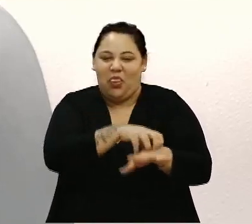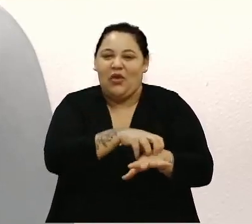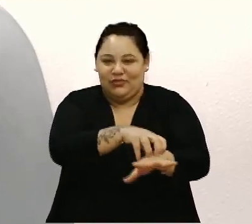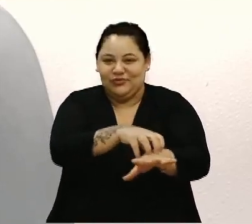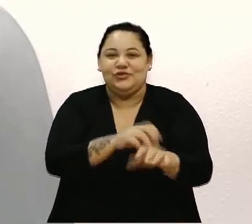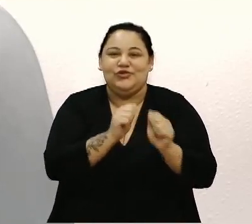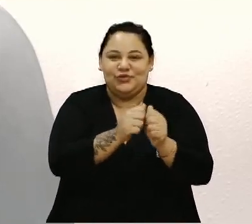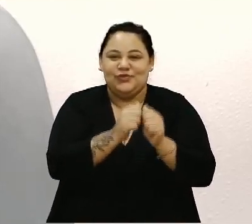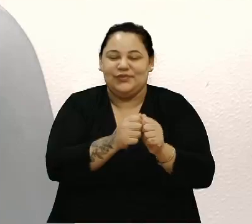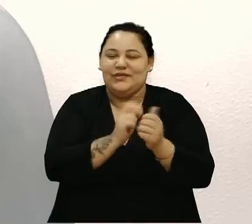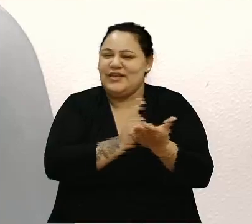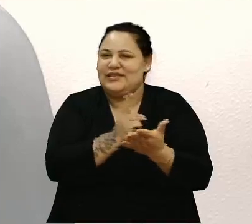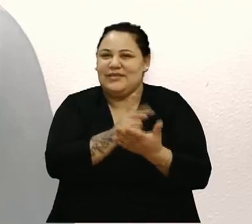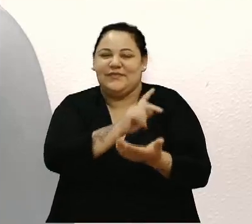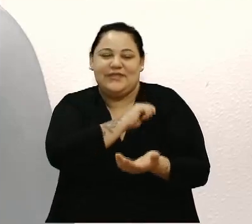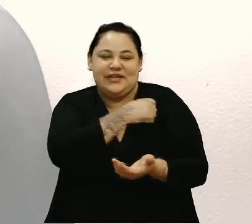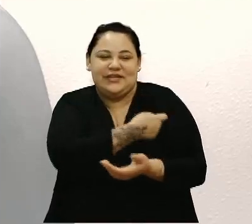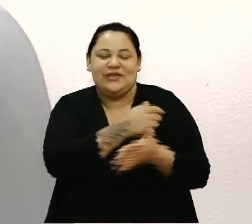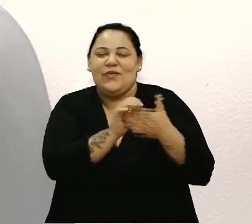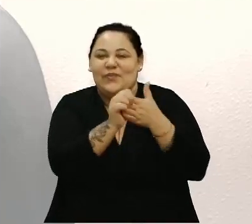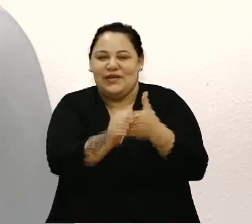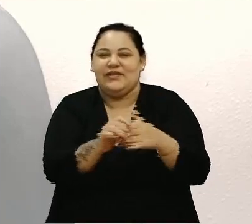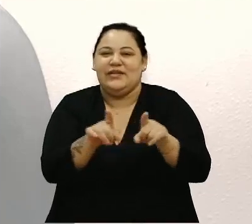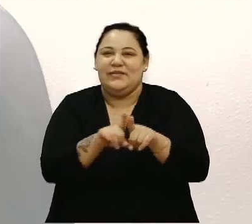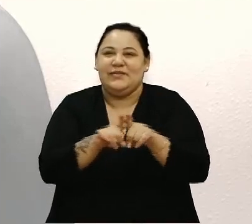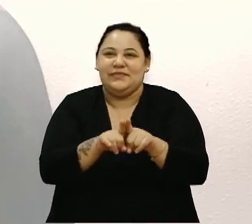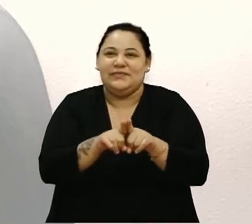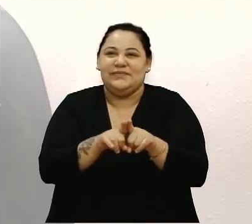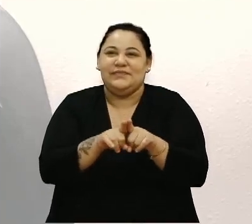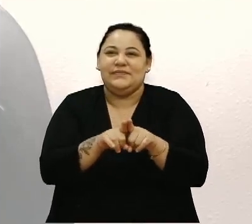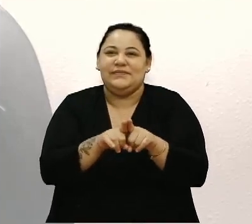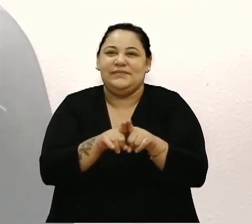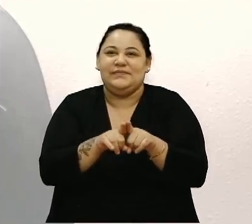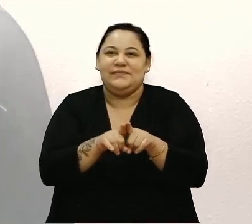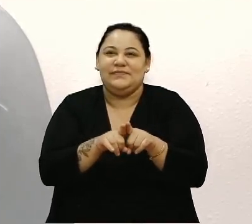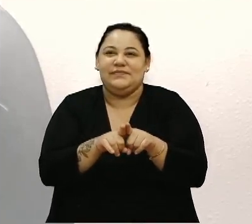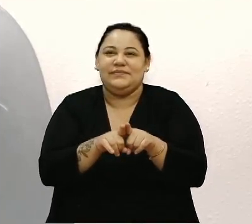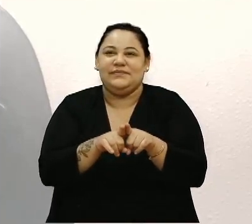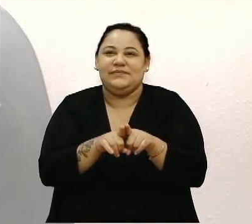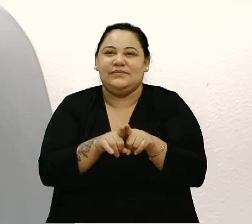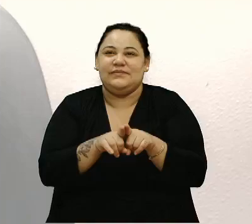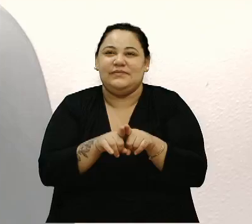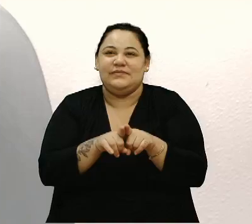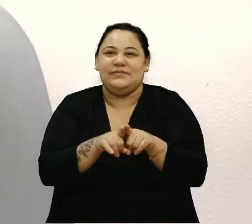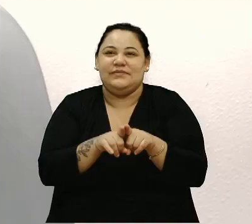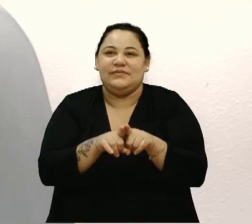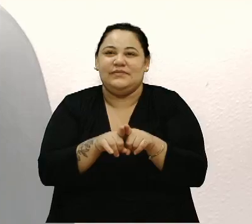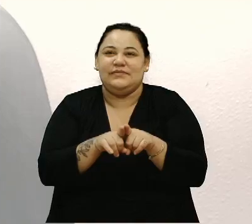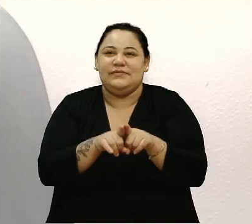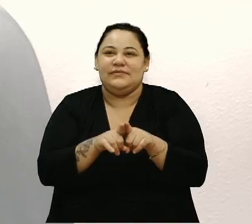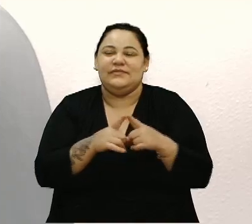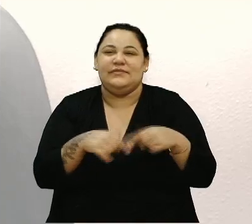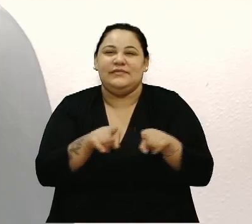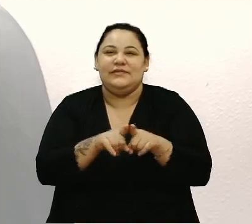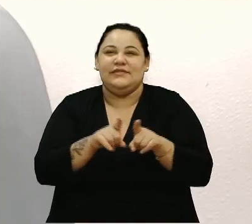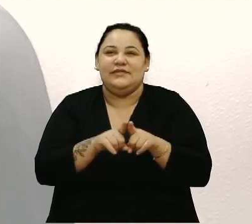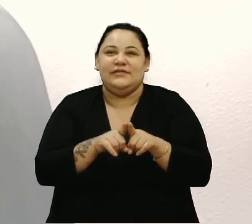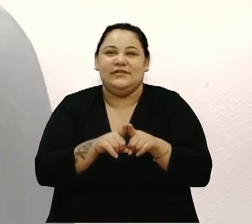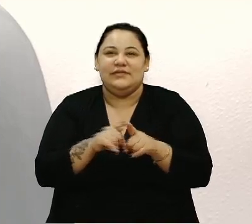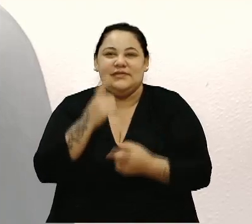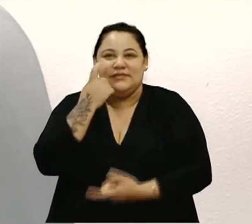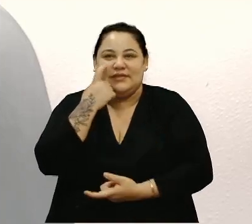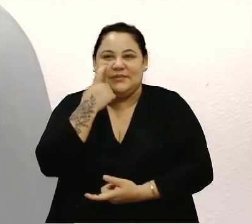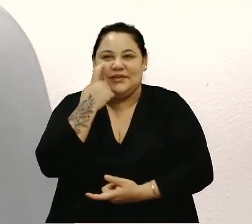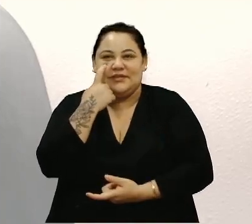sempre fiscalizando, olhando e sempre perto. É nisso que a gente sabe e vê que o negócio dá certo. Quando